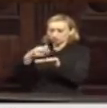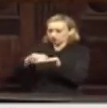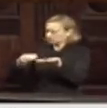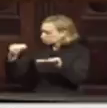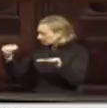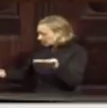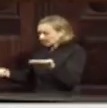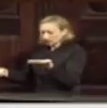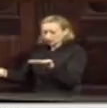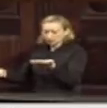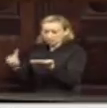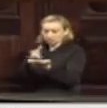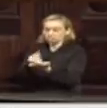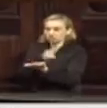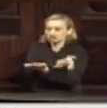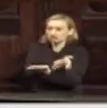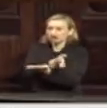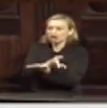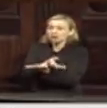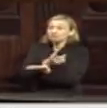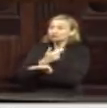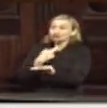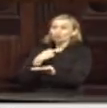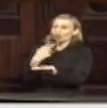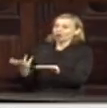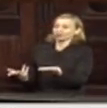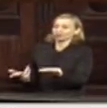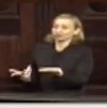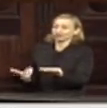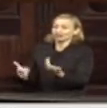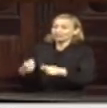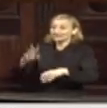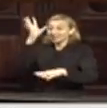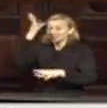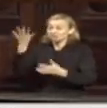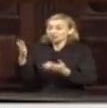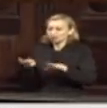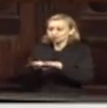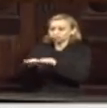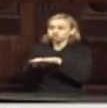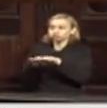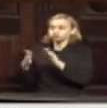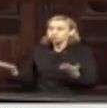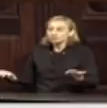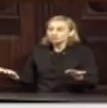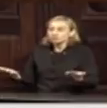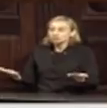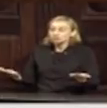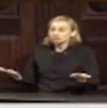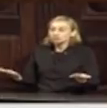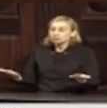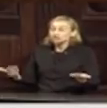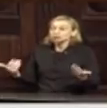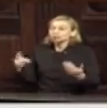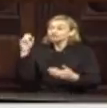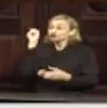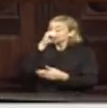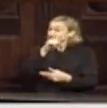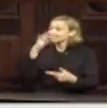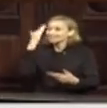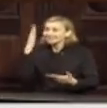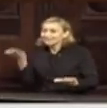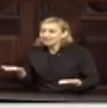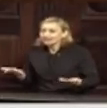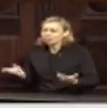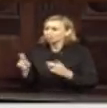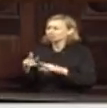precisa de polícia. Não é. Isso não deu certo em nenhum lugar do mundo. É disso que a gente fala. Não é